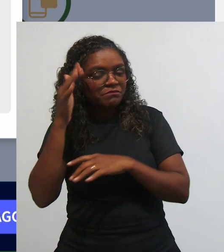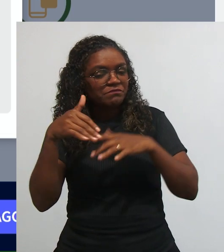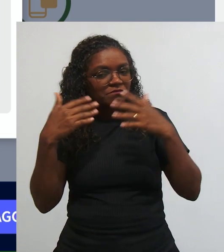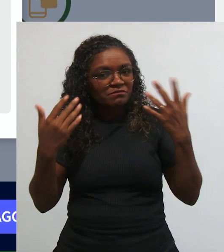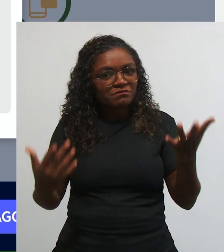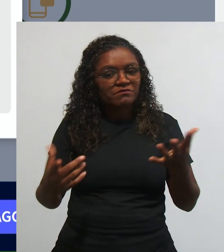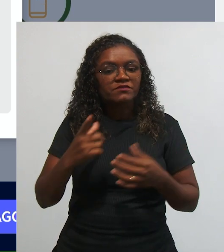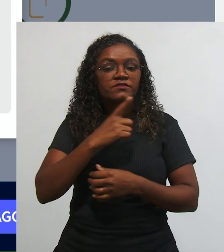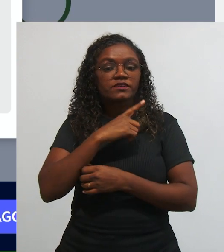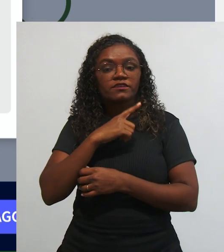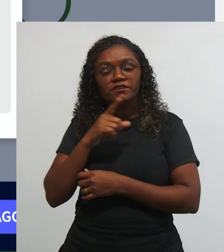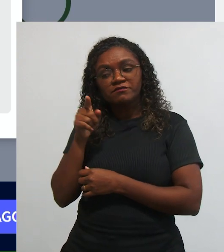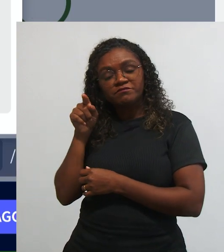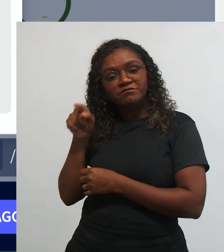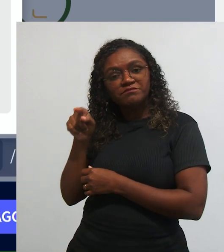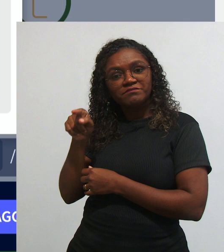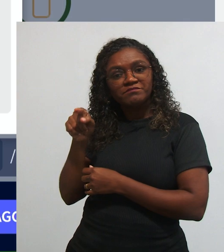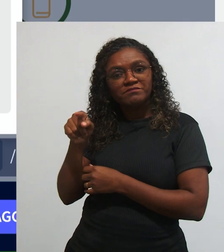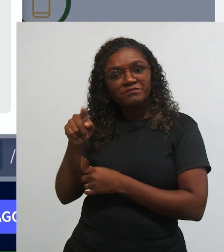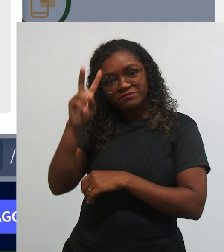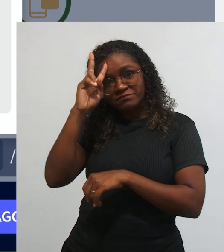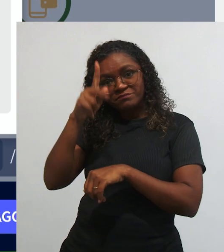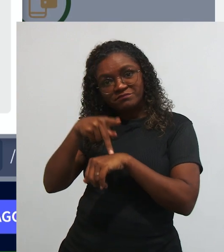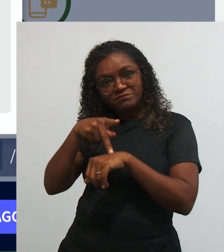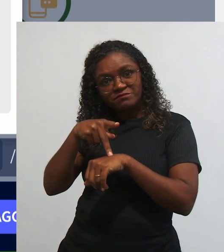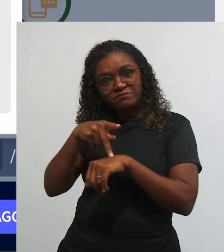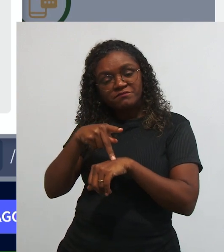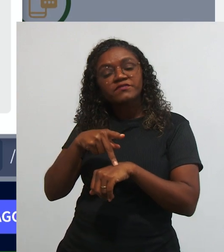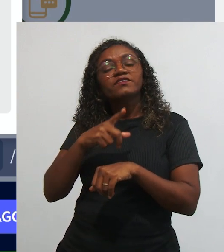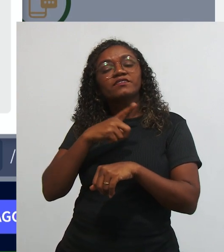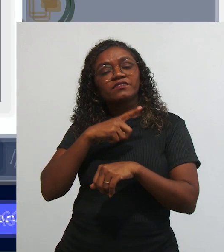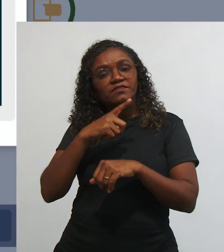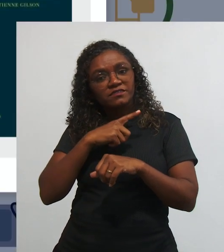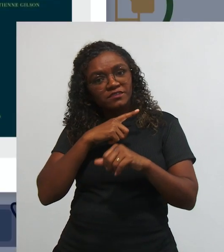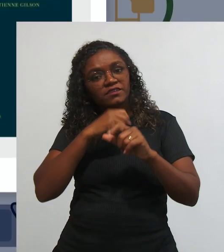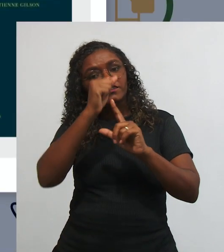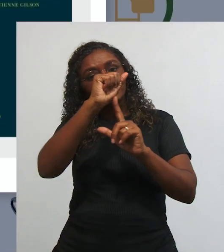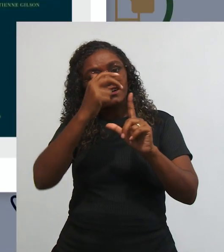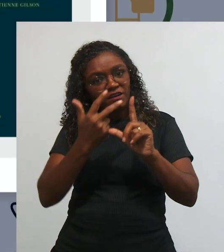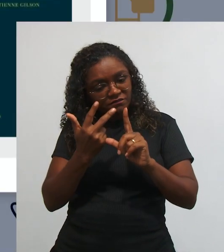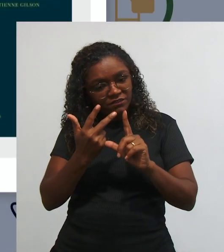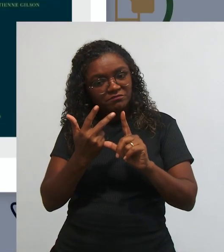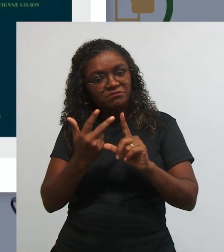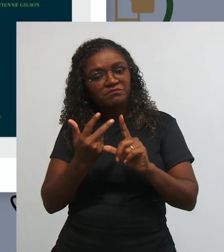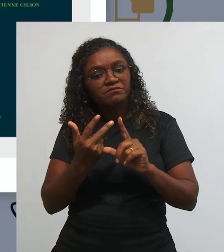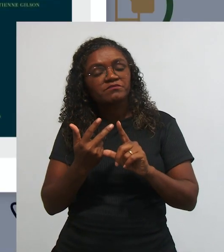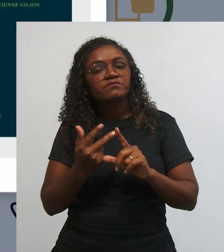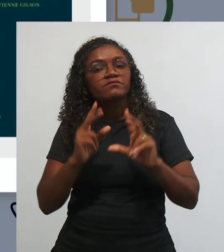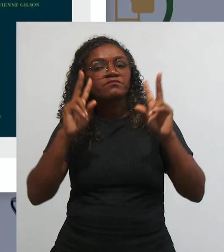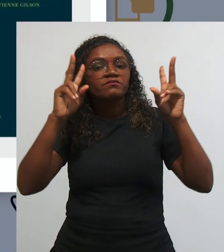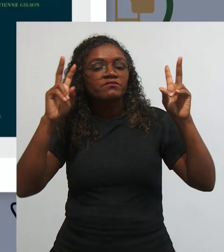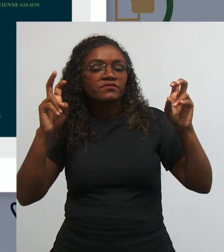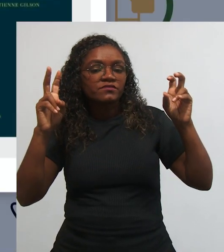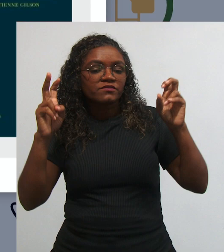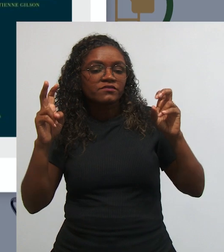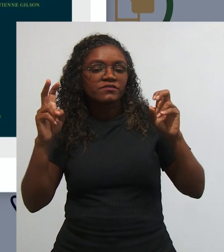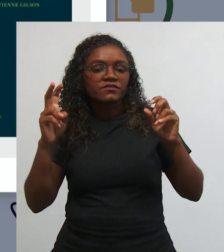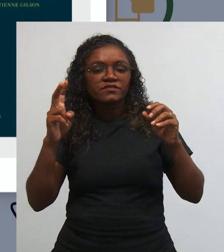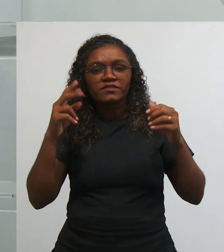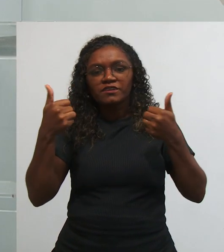tem aí o Descartes, lá na biblioteca virtual, quando ele faz